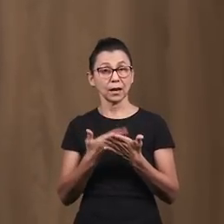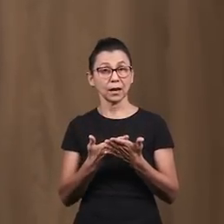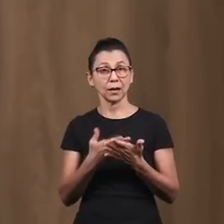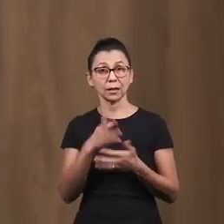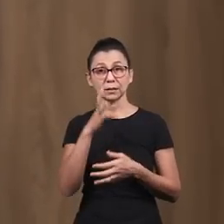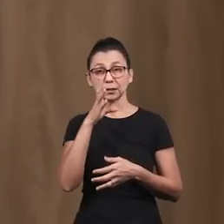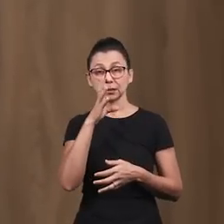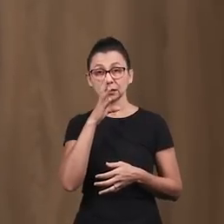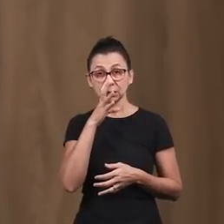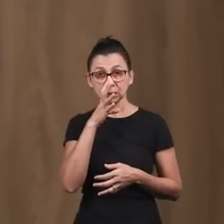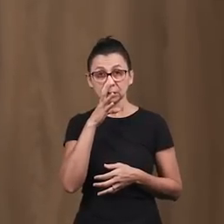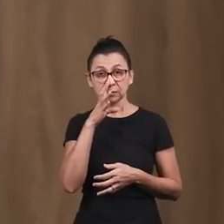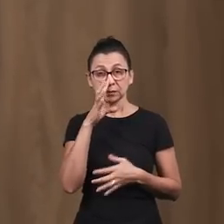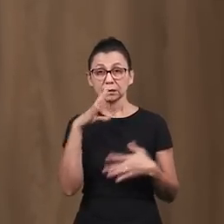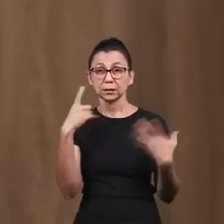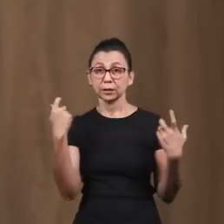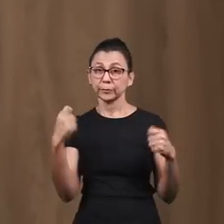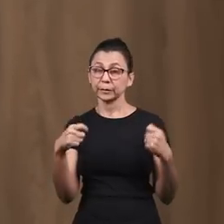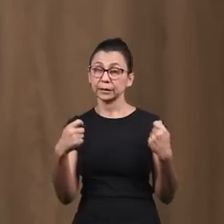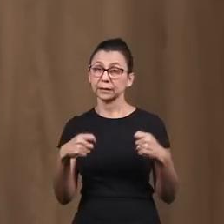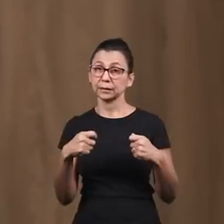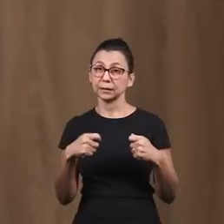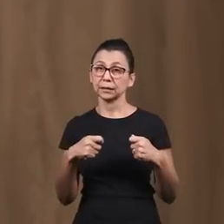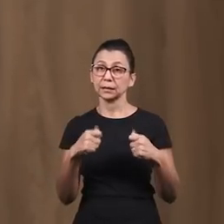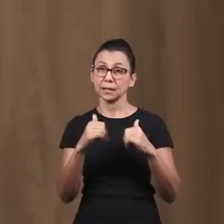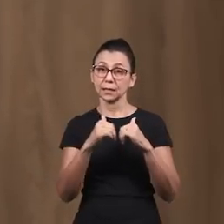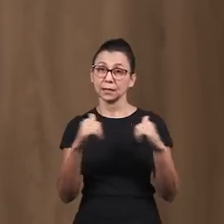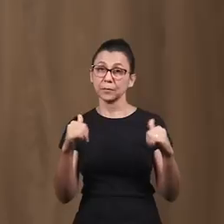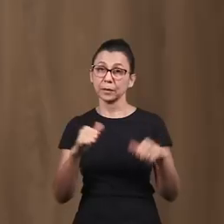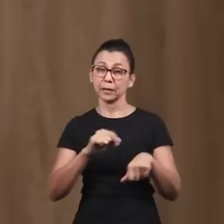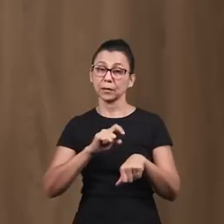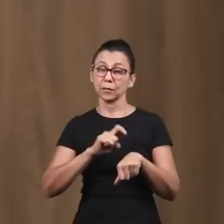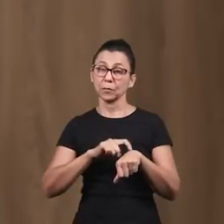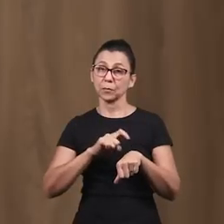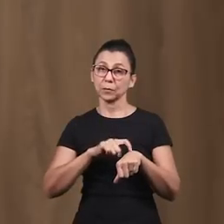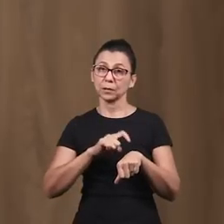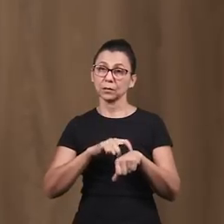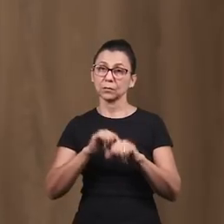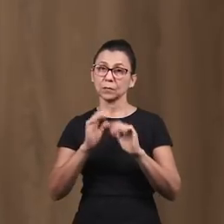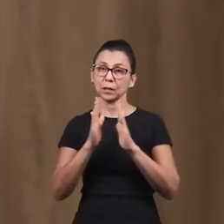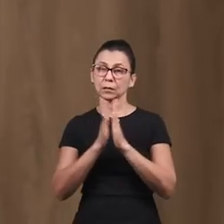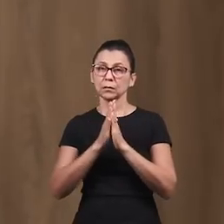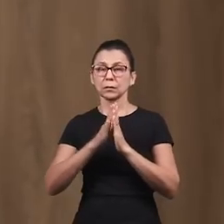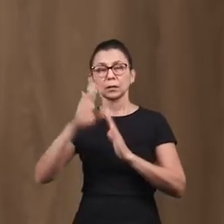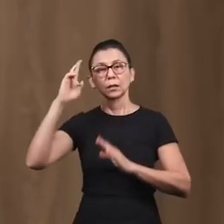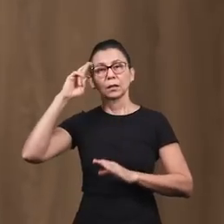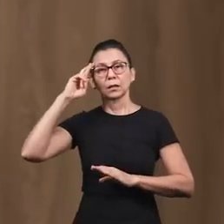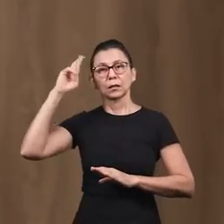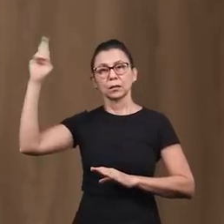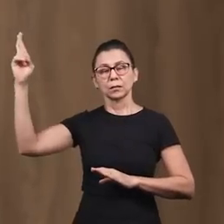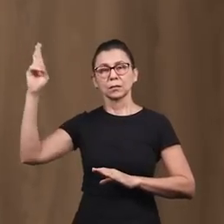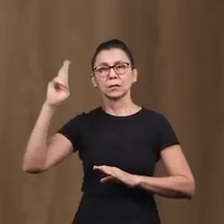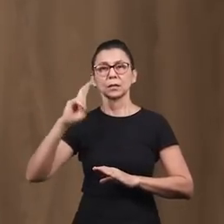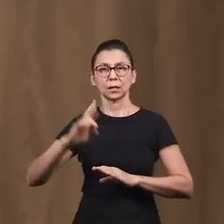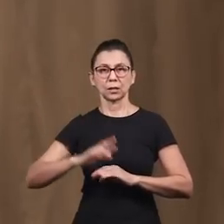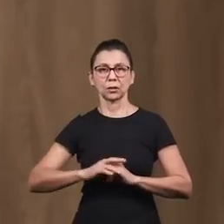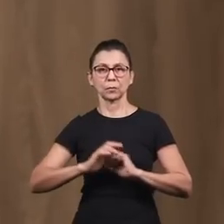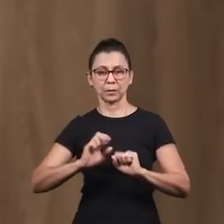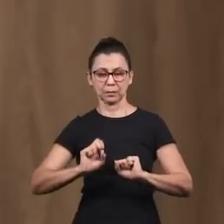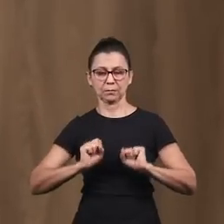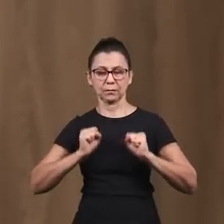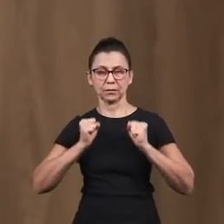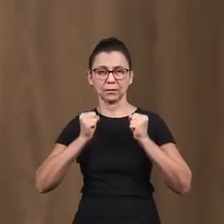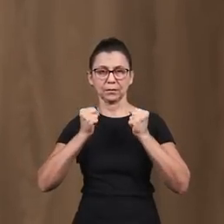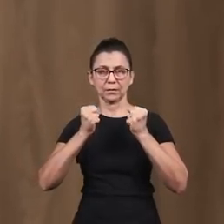ter um tempo para alimentar o seu coração, a sua alma, para que você fique forte